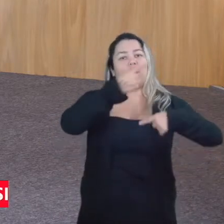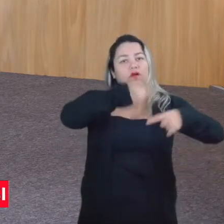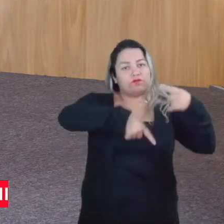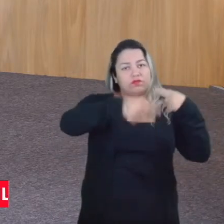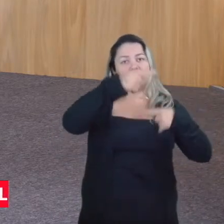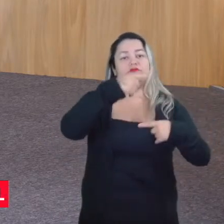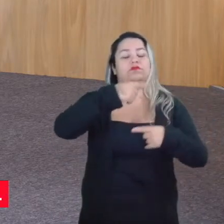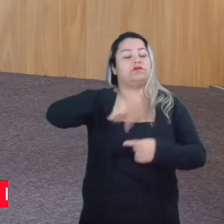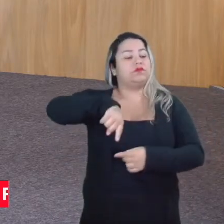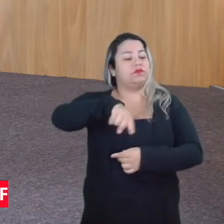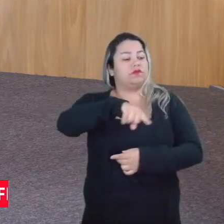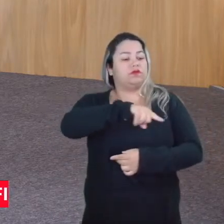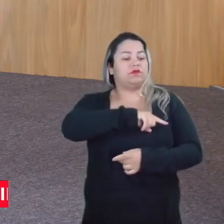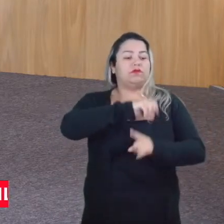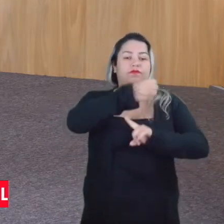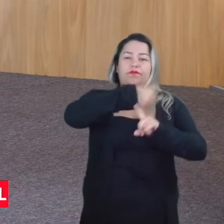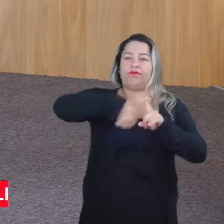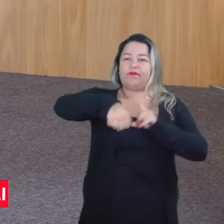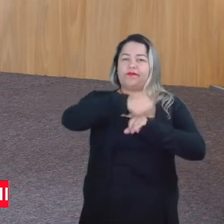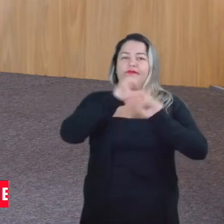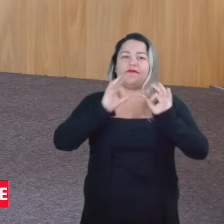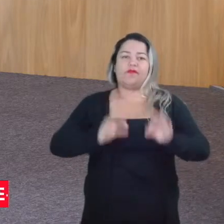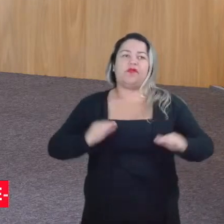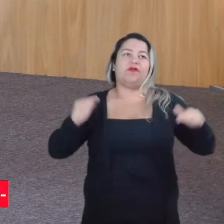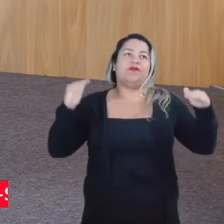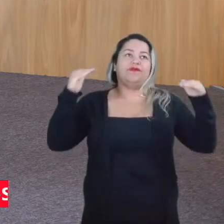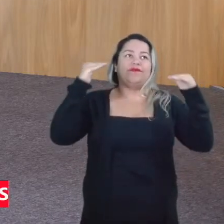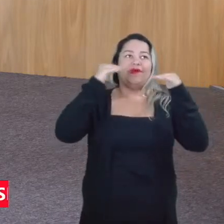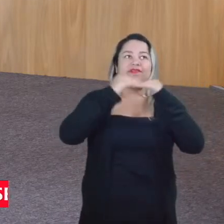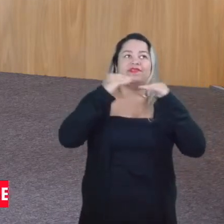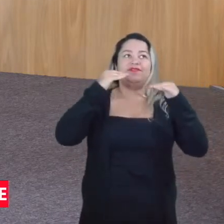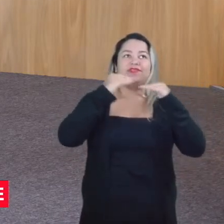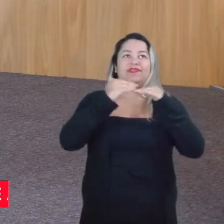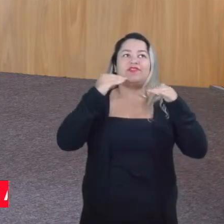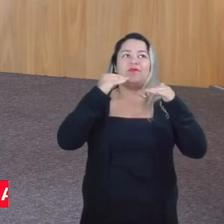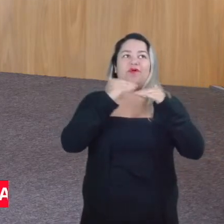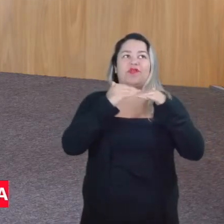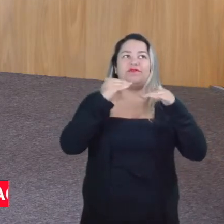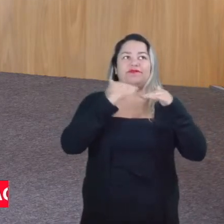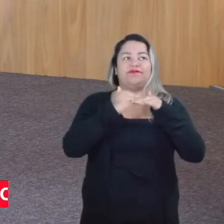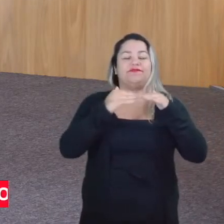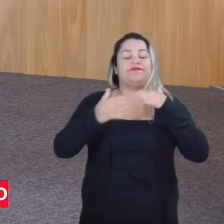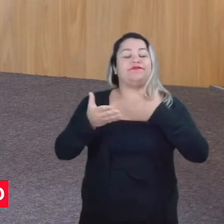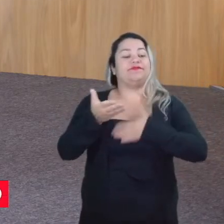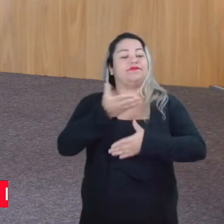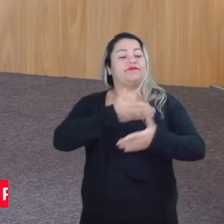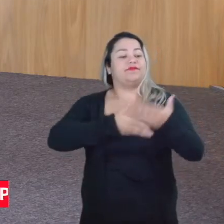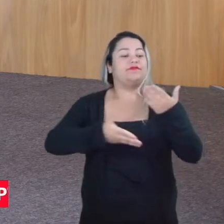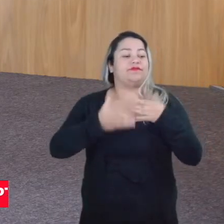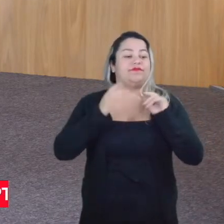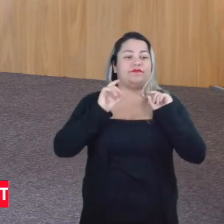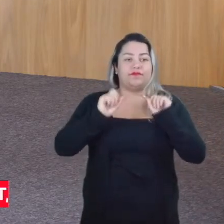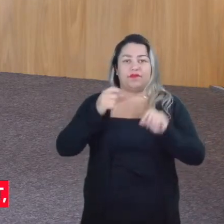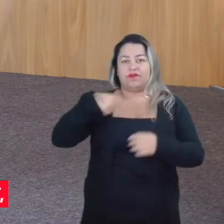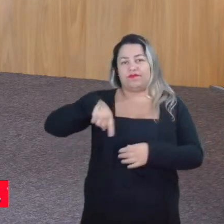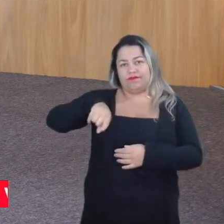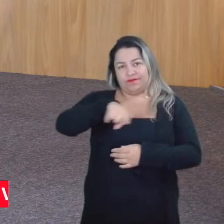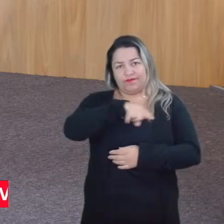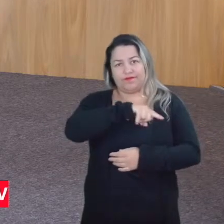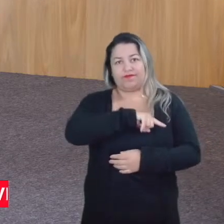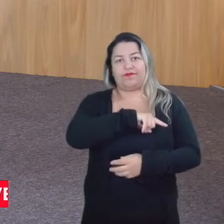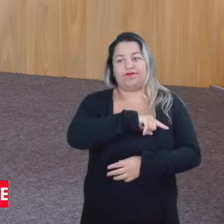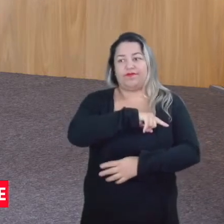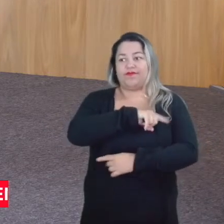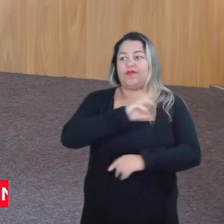uma sociedade mais justa, mais igualitária, e é onde a solidariedade esteja no centro, né, das nossas